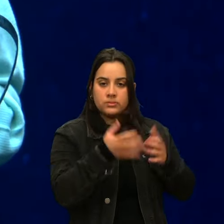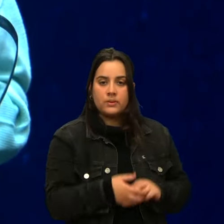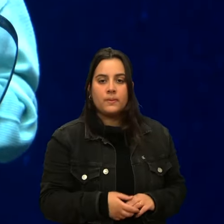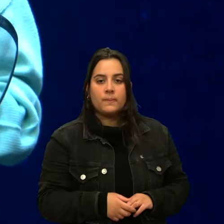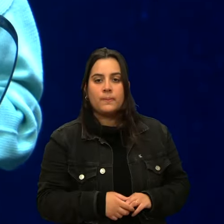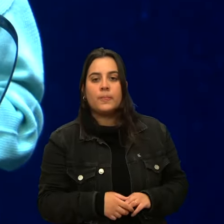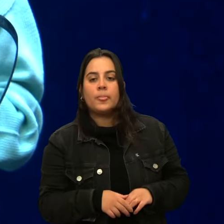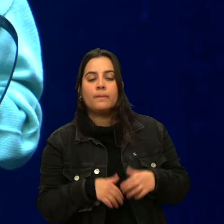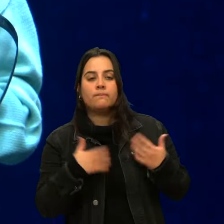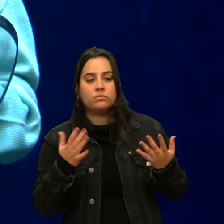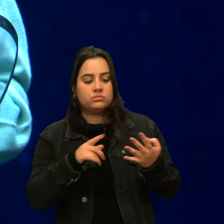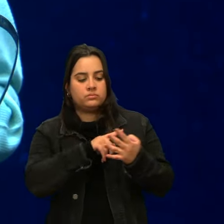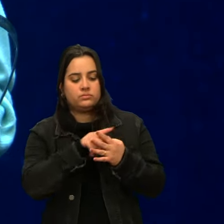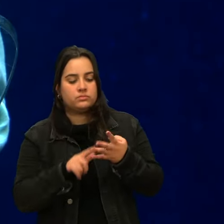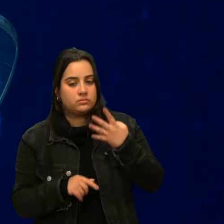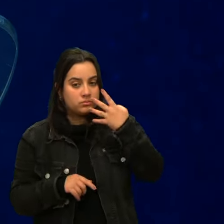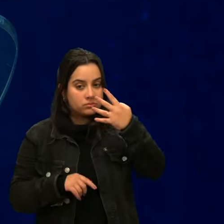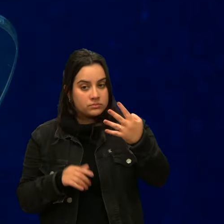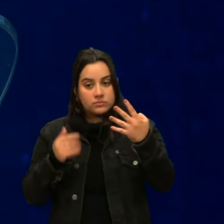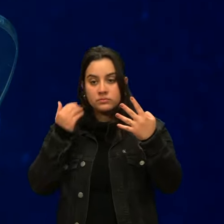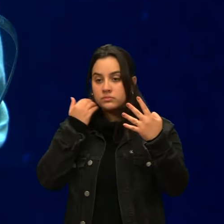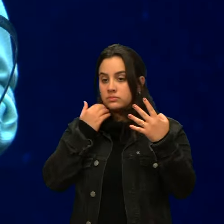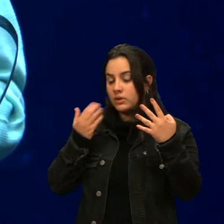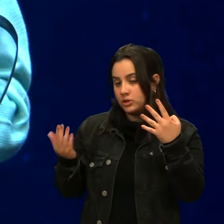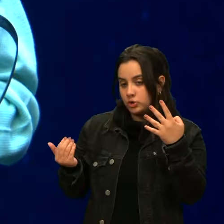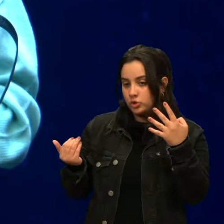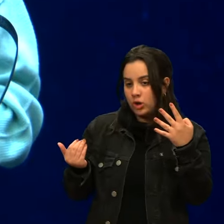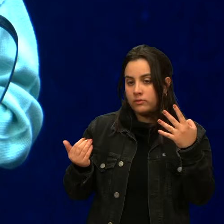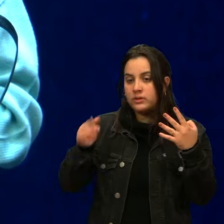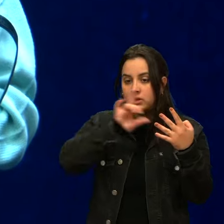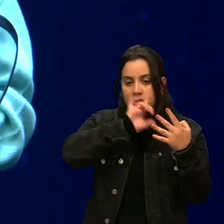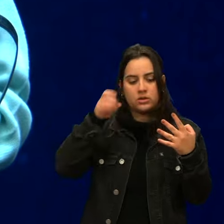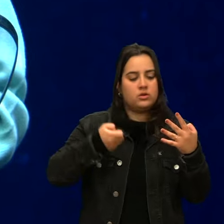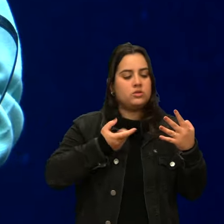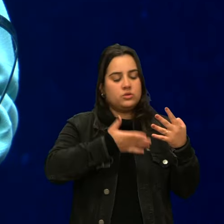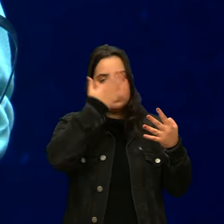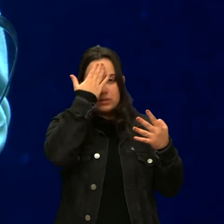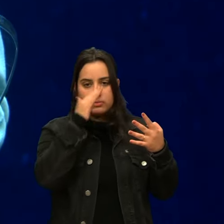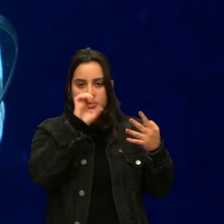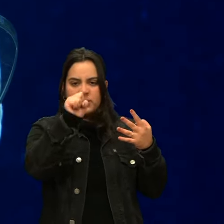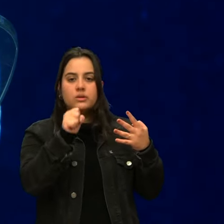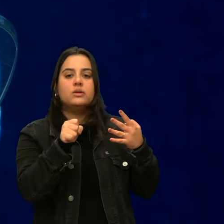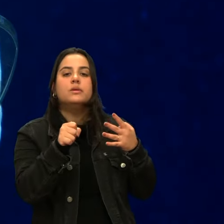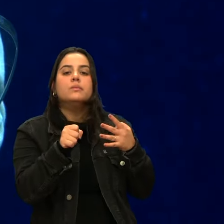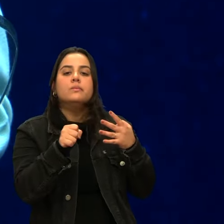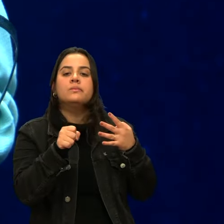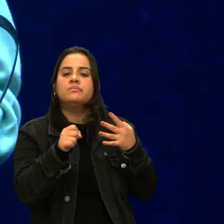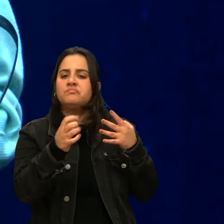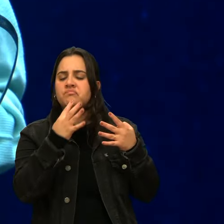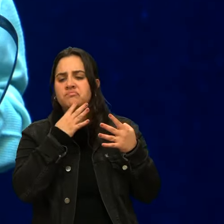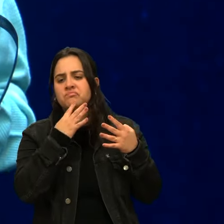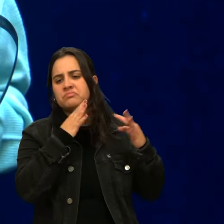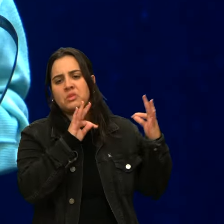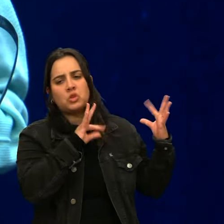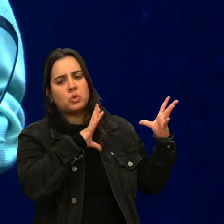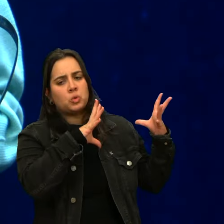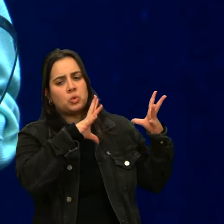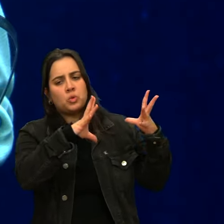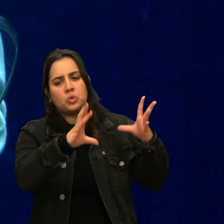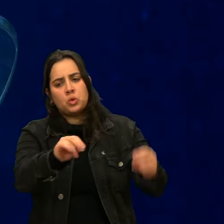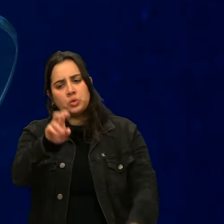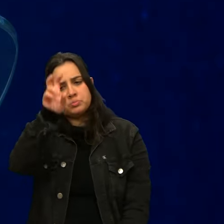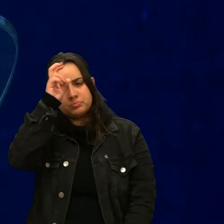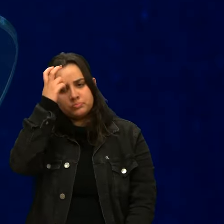esses 4 jovens, Deus deu sabedoria e inteligência para conhecerem todos os aspectos da cultura e da